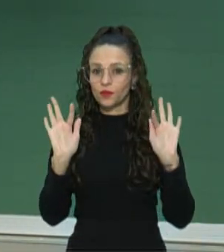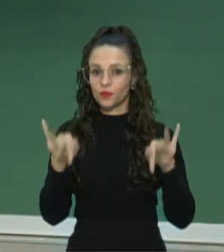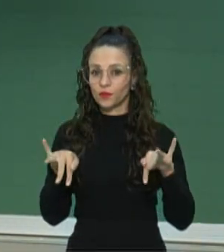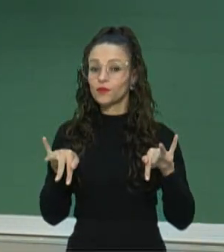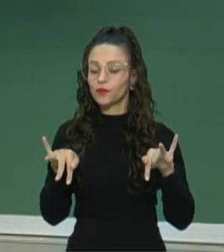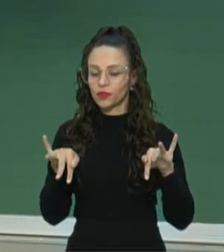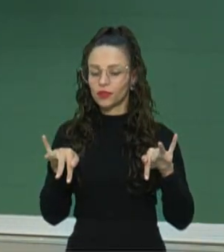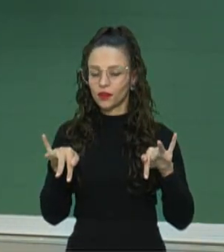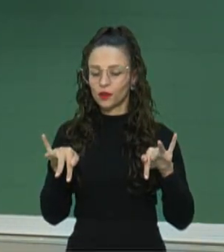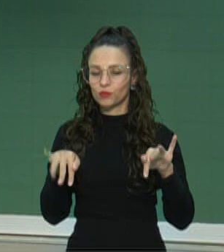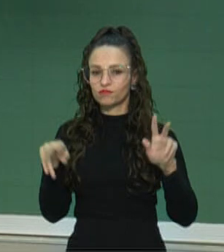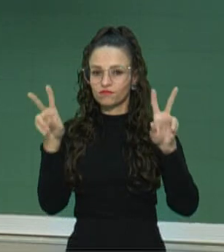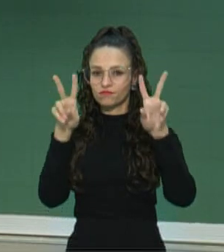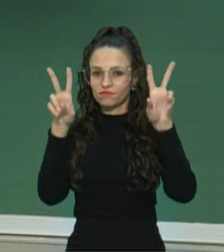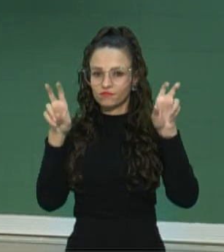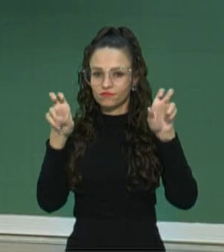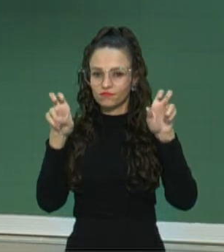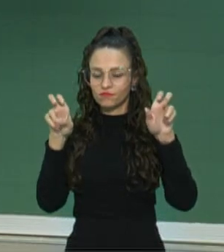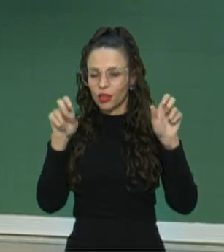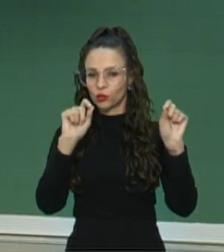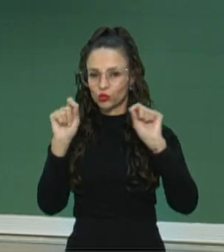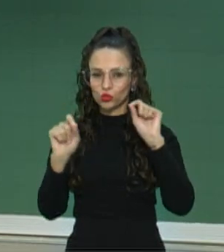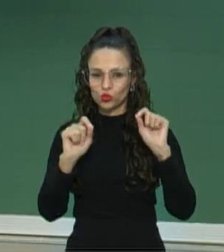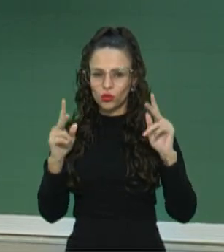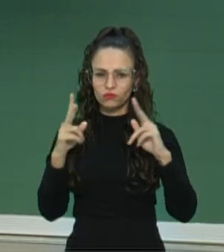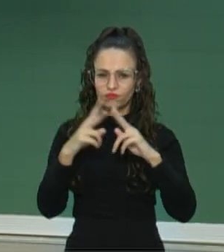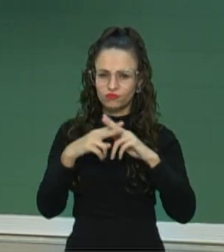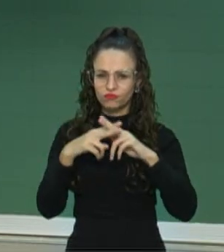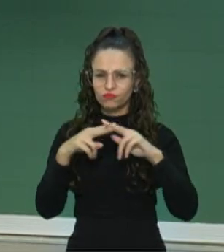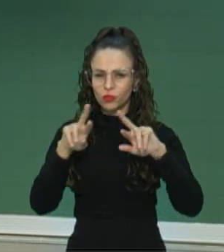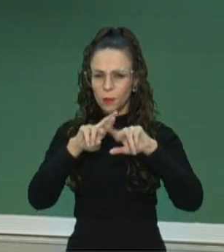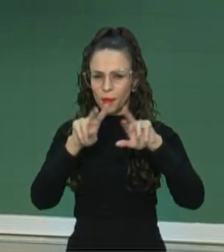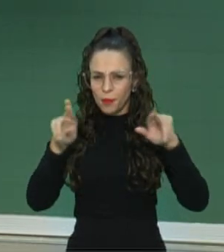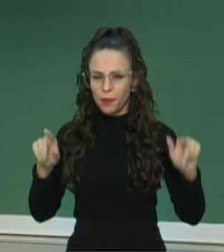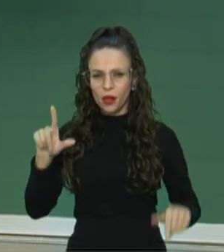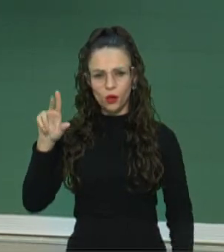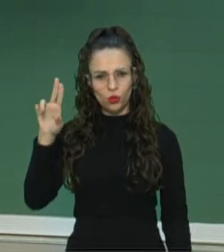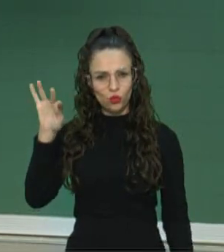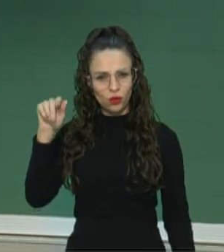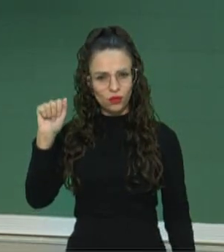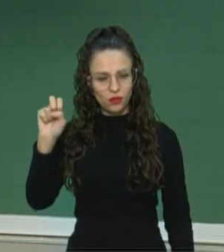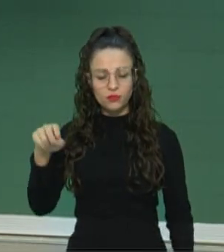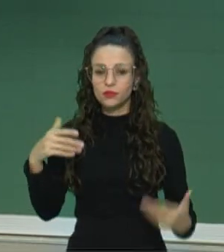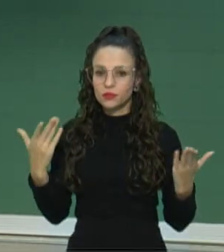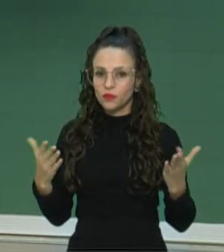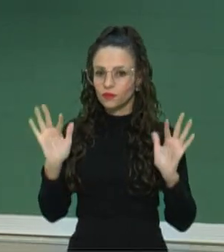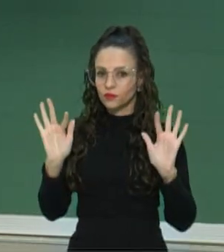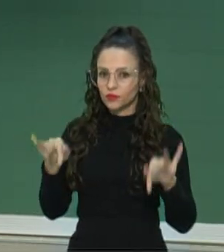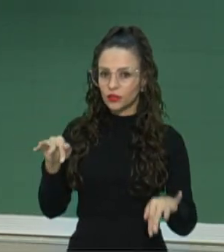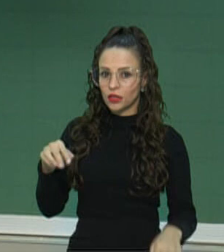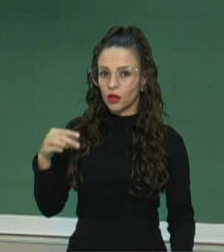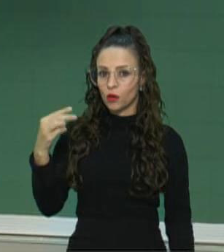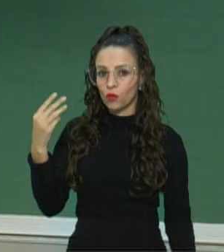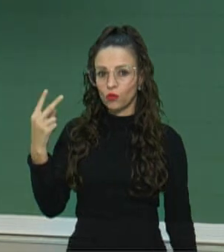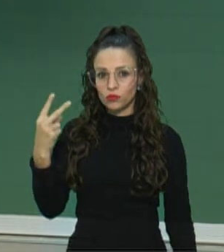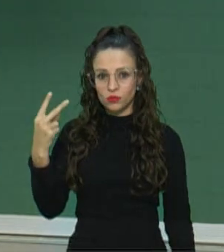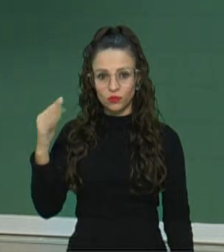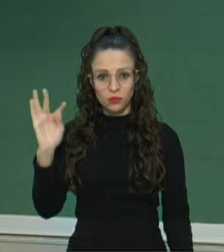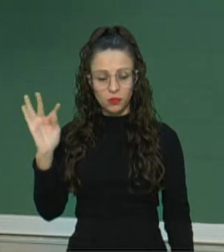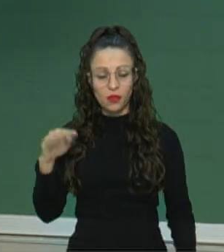Então estamos chegando ao final do segundo trimestre, então para fecharmos o segundo trimestre, trazemos algumas modalidades de lutas que